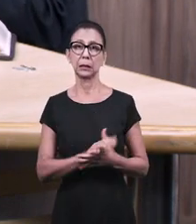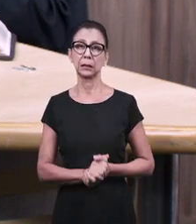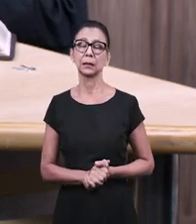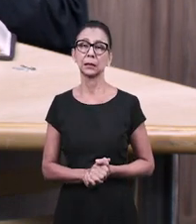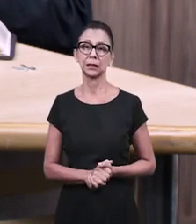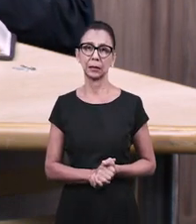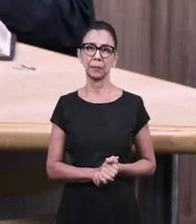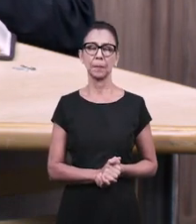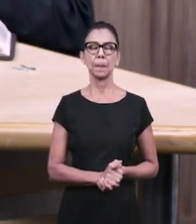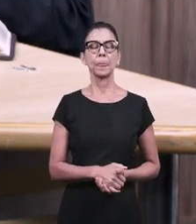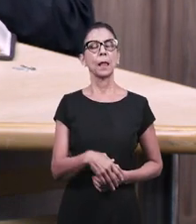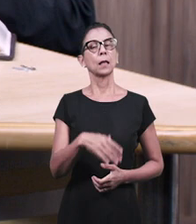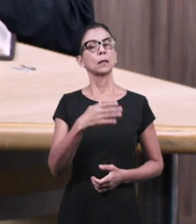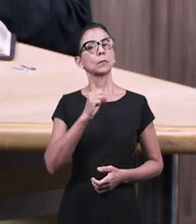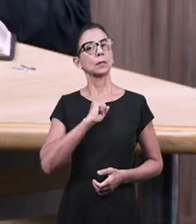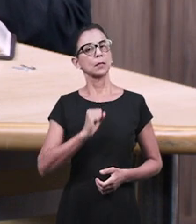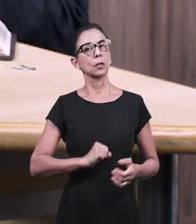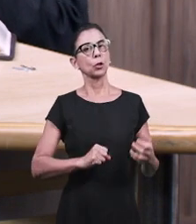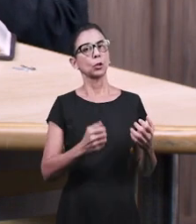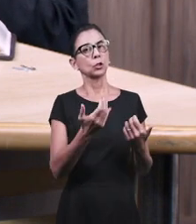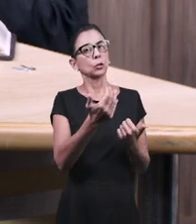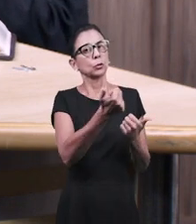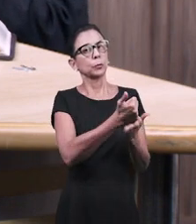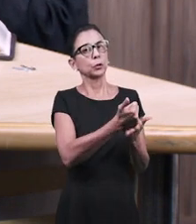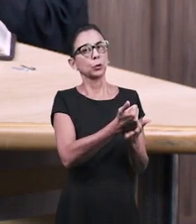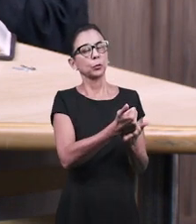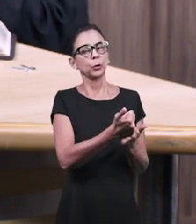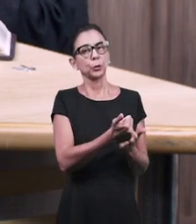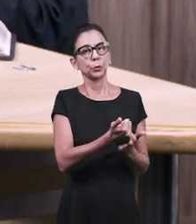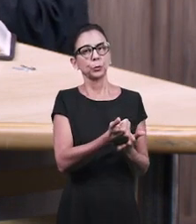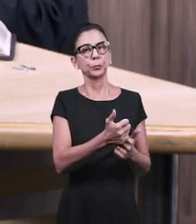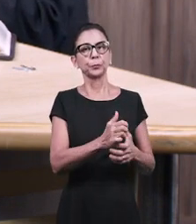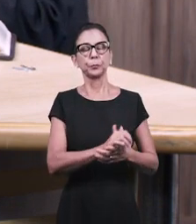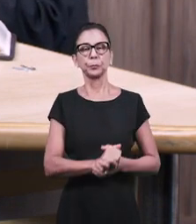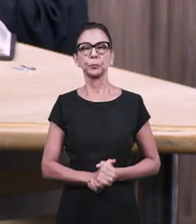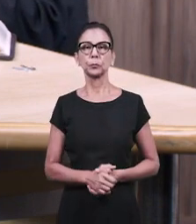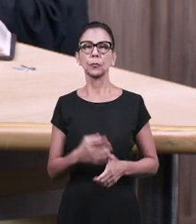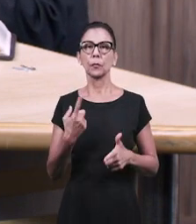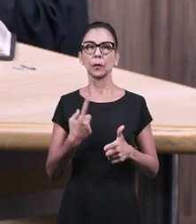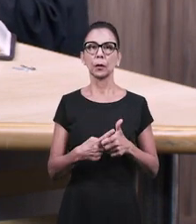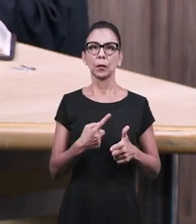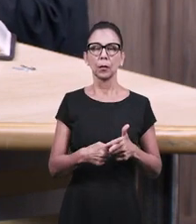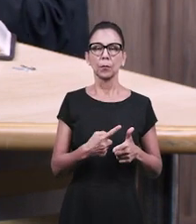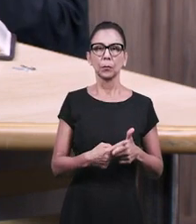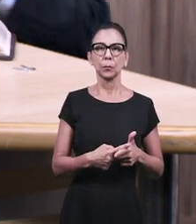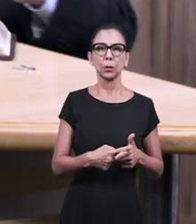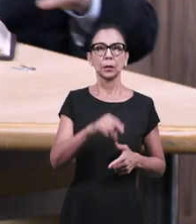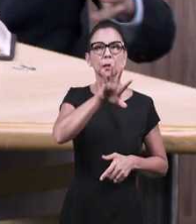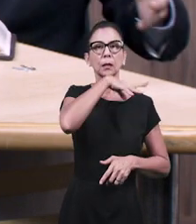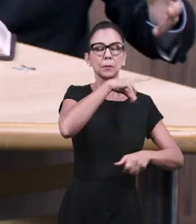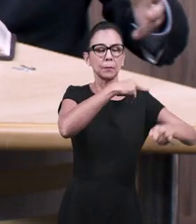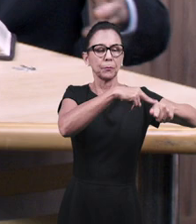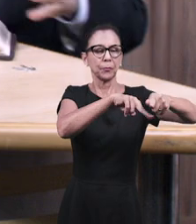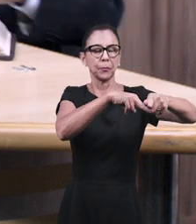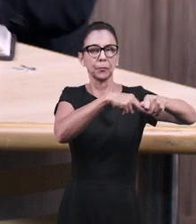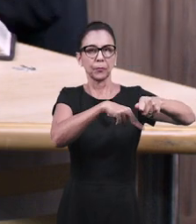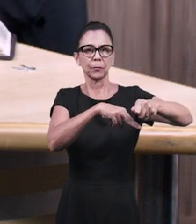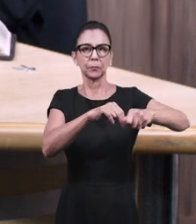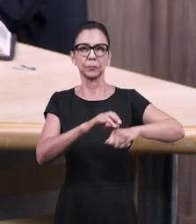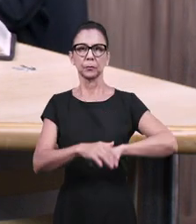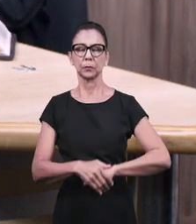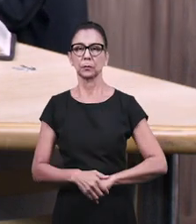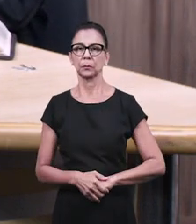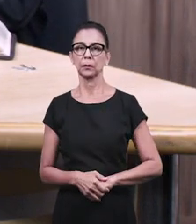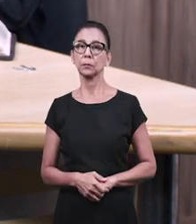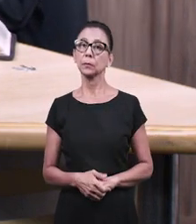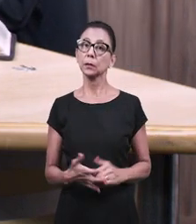pela morte. Vindo Jesus, o sumo sacerdote perfeito, ele permanece para sempre. Então, todos os sacerdotes do Velho